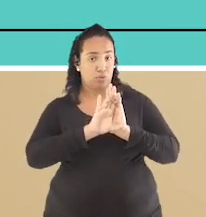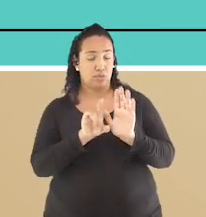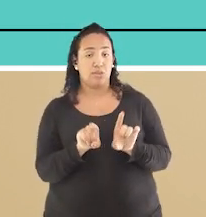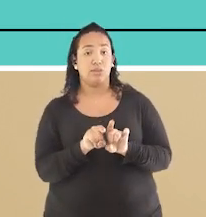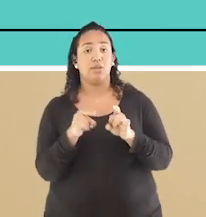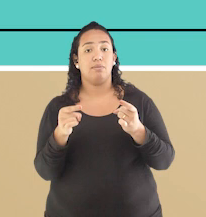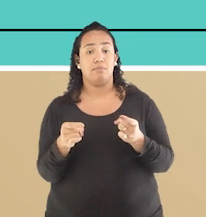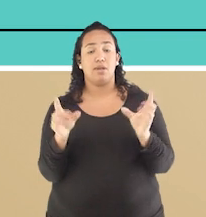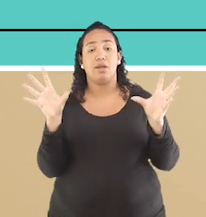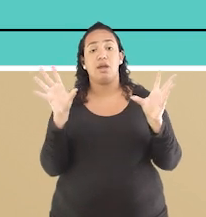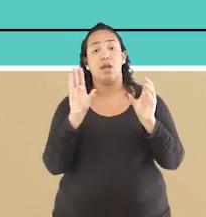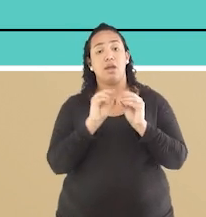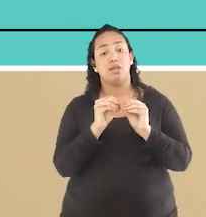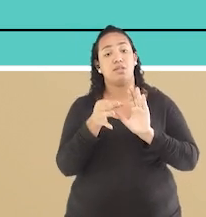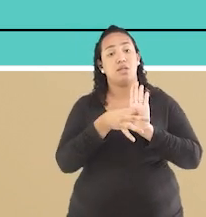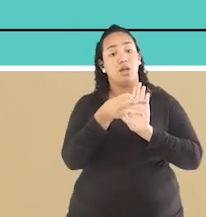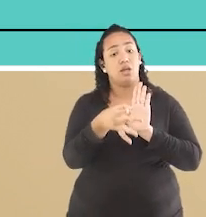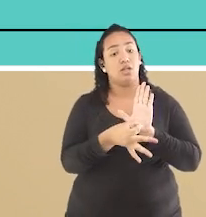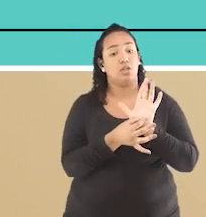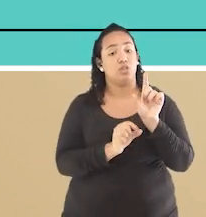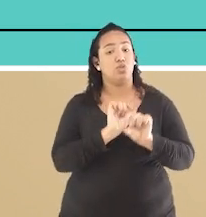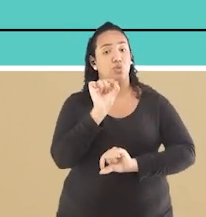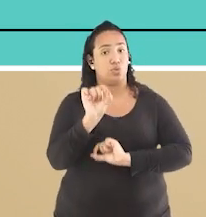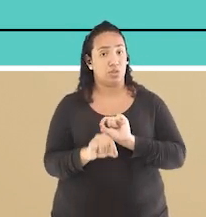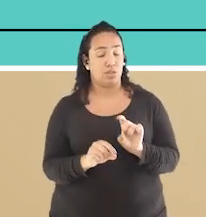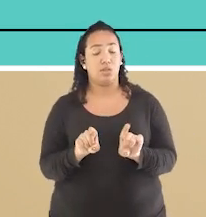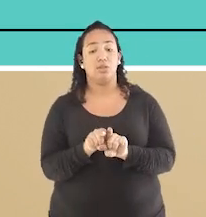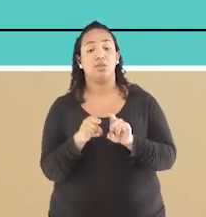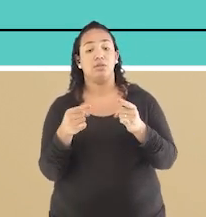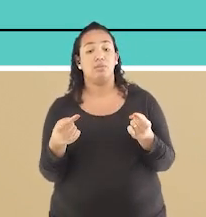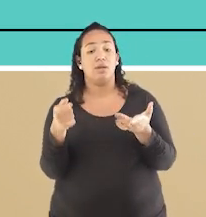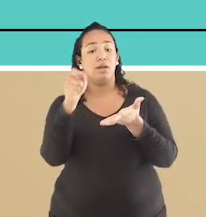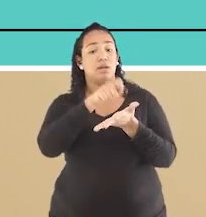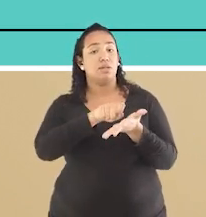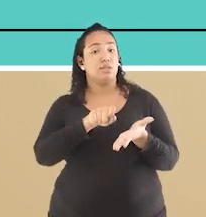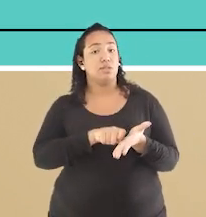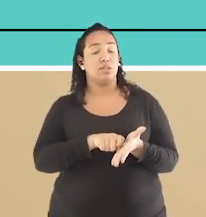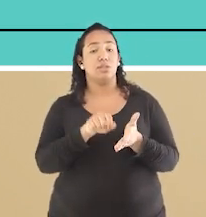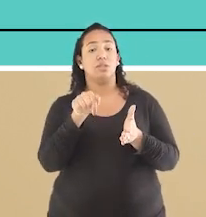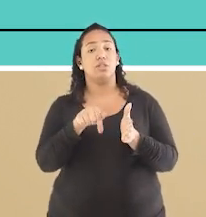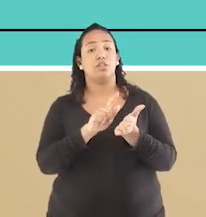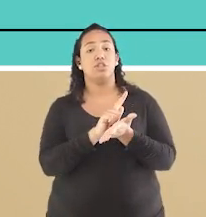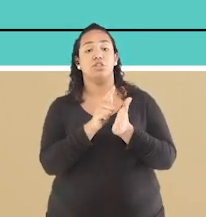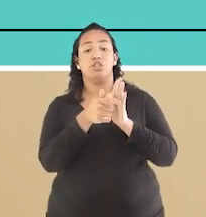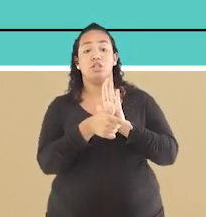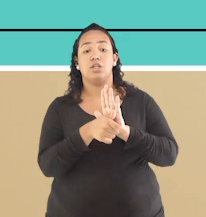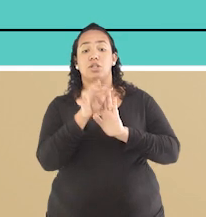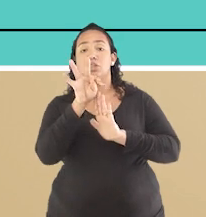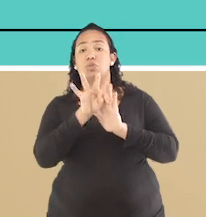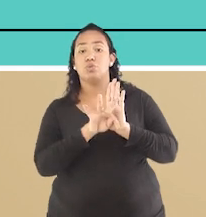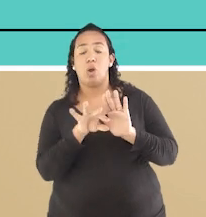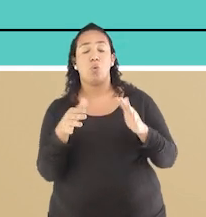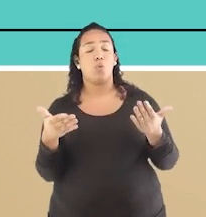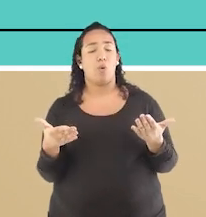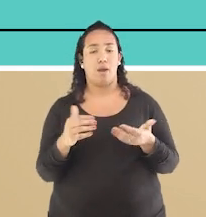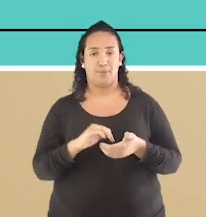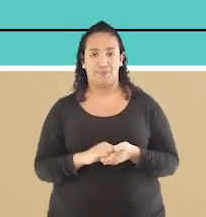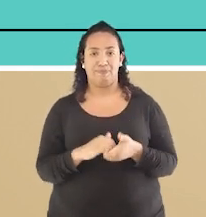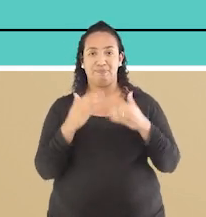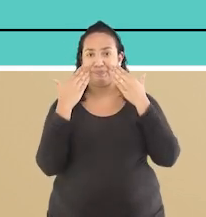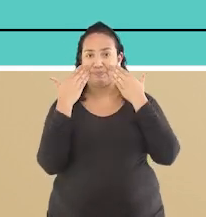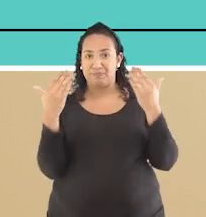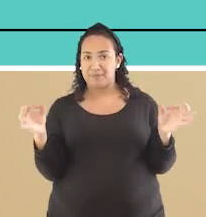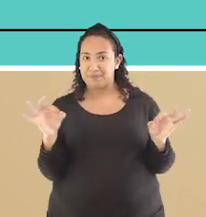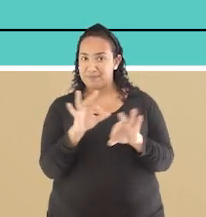resenha crítica e identificar a estrutura de escrita desse gênero textual. A apresentação